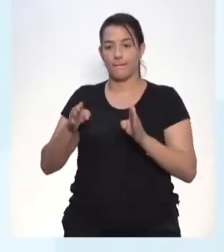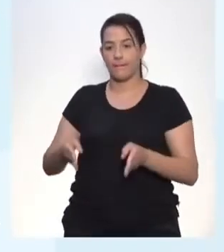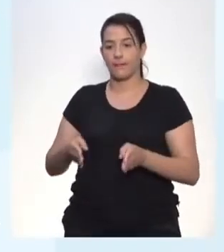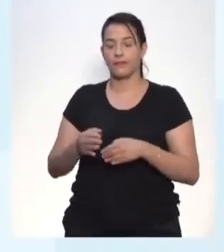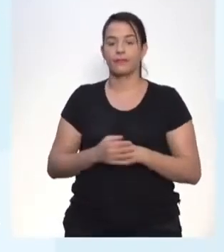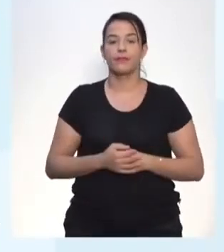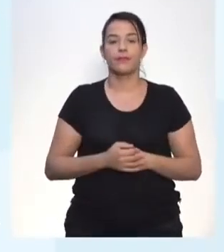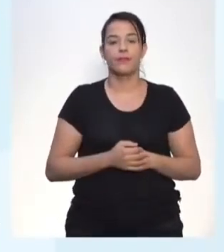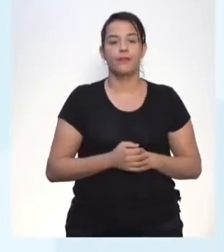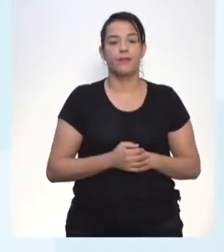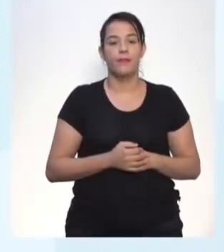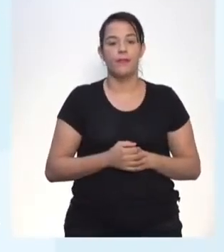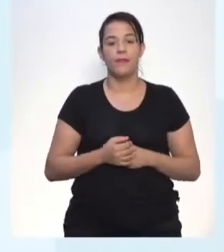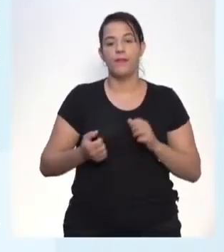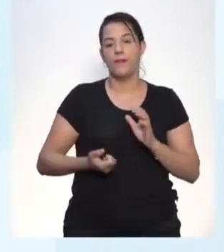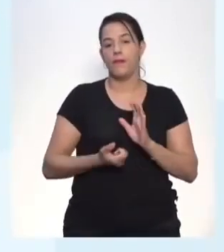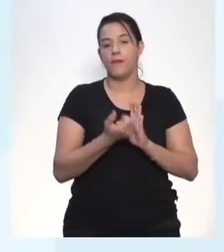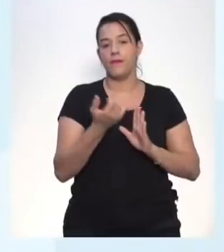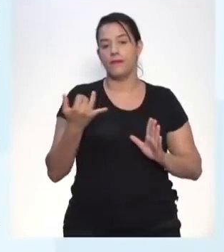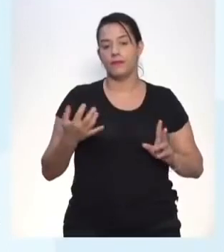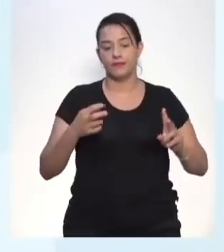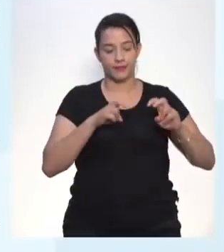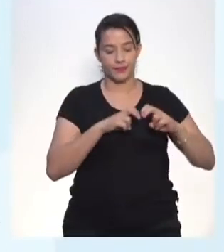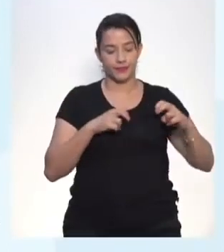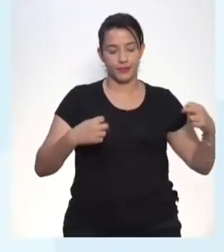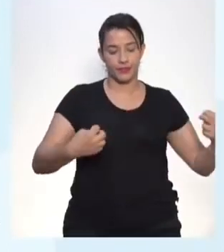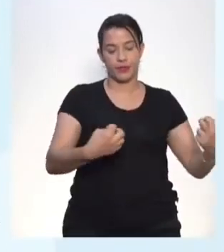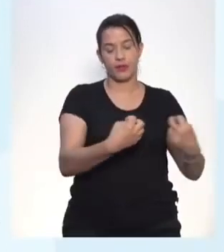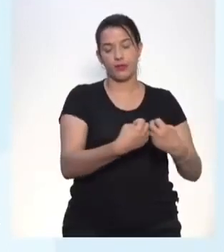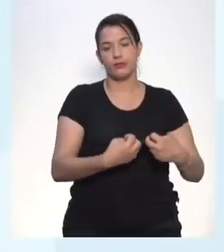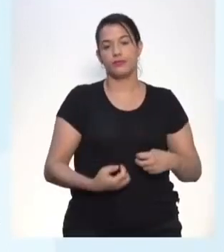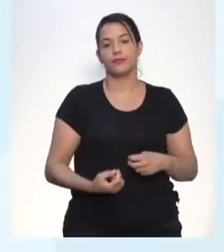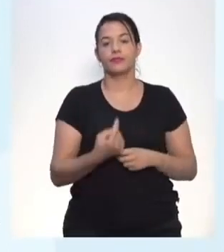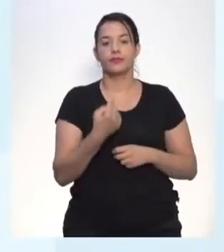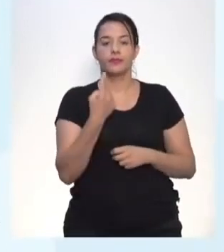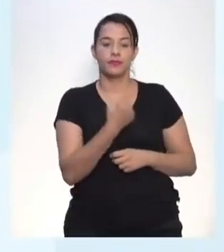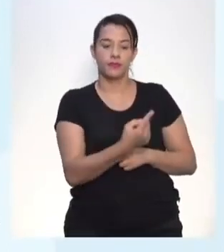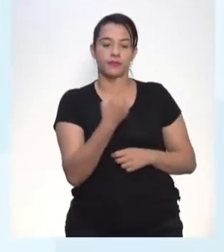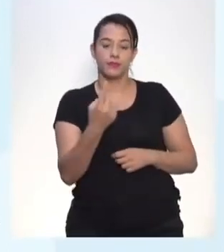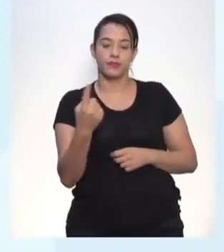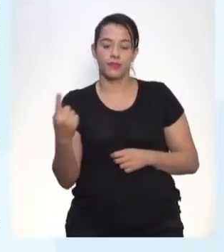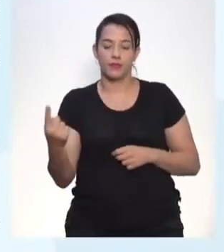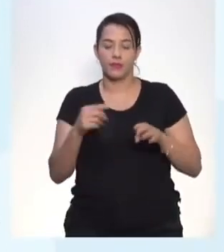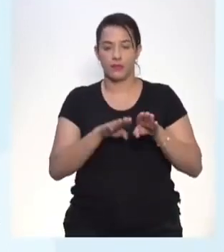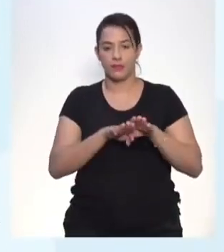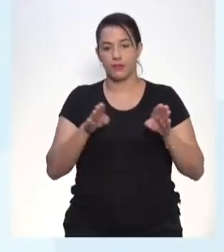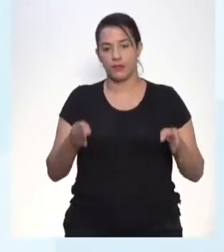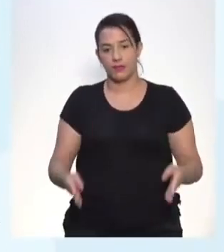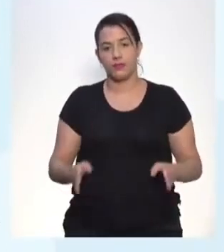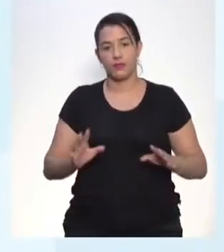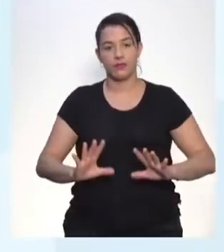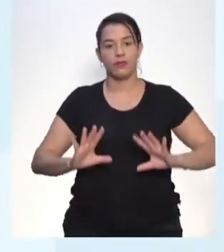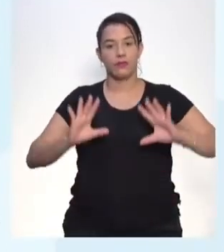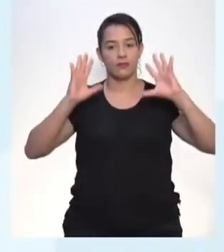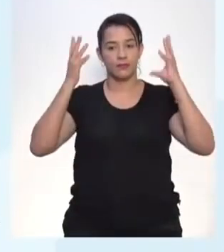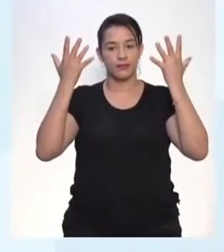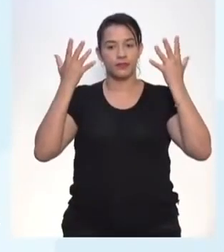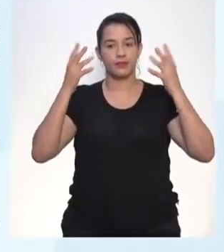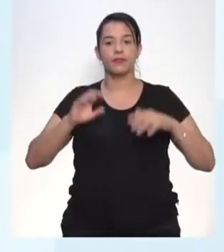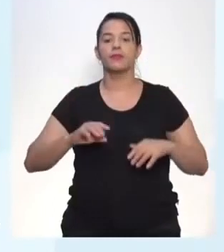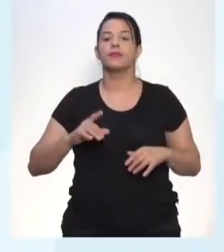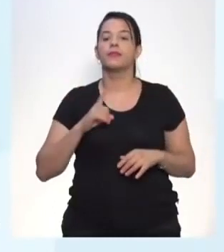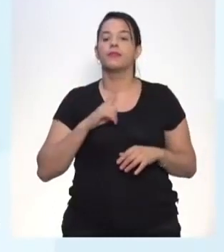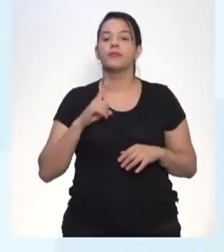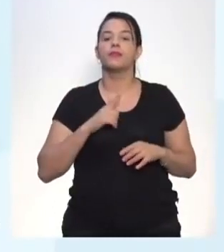Aí a pergunta: quantas cadeiras poderão ser colocadas em cada mesa para a festa, no caso,